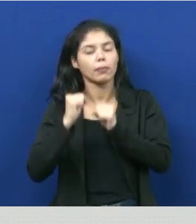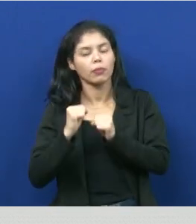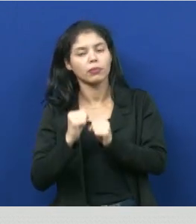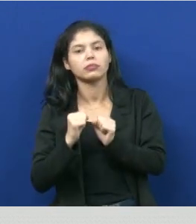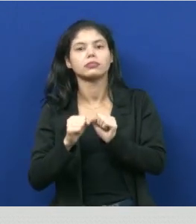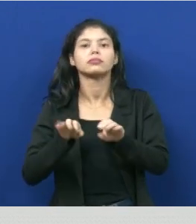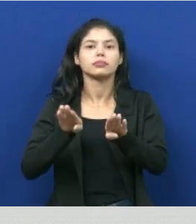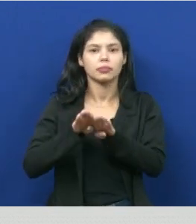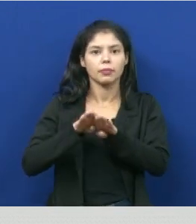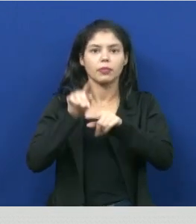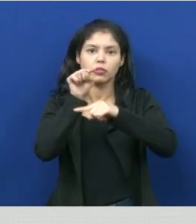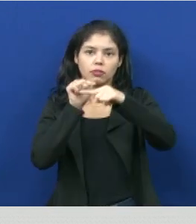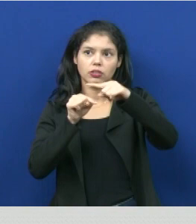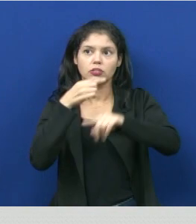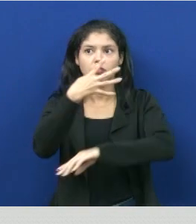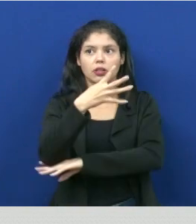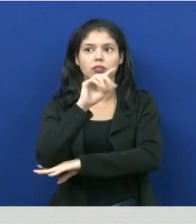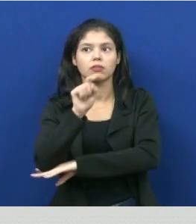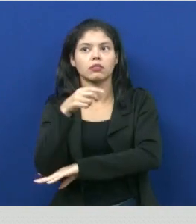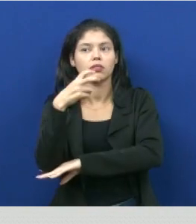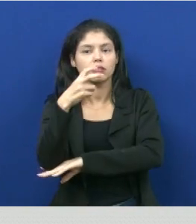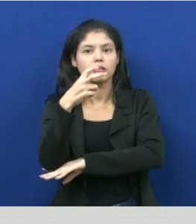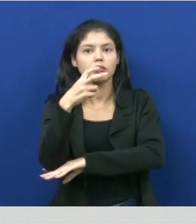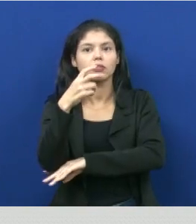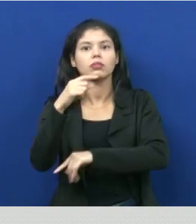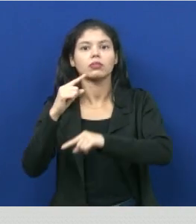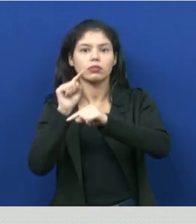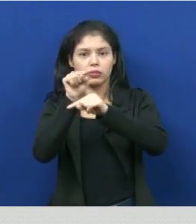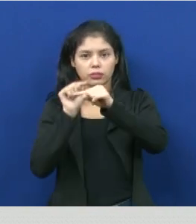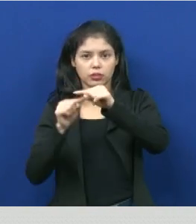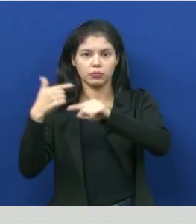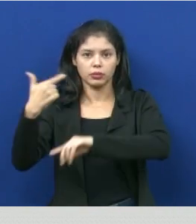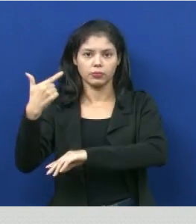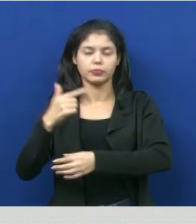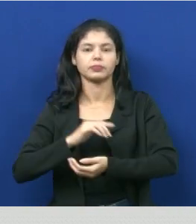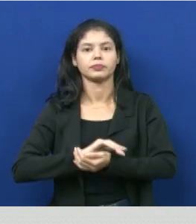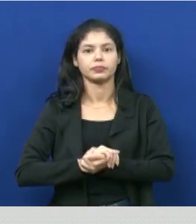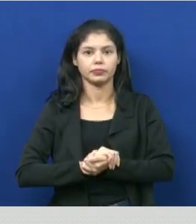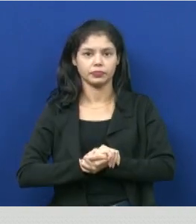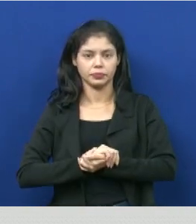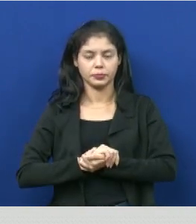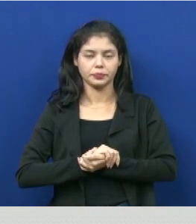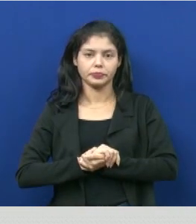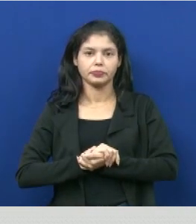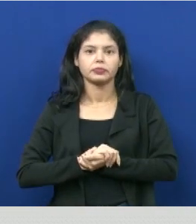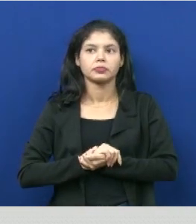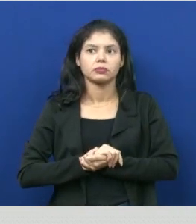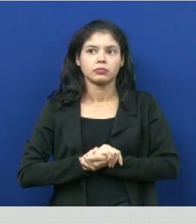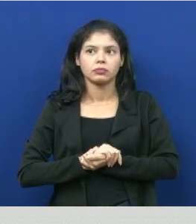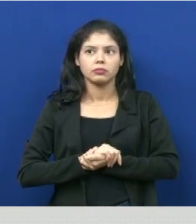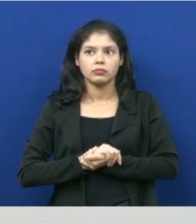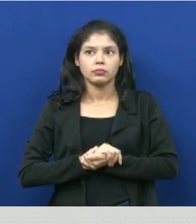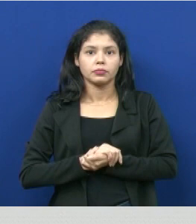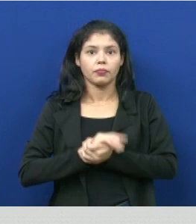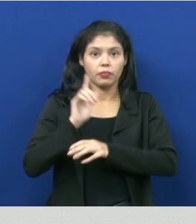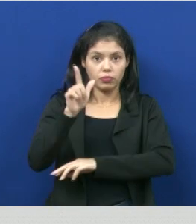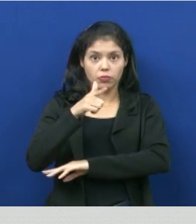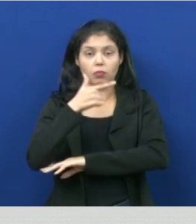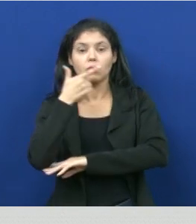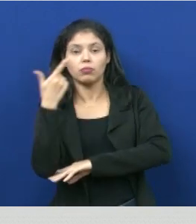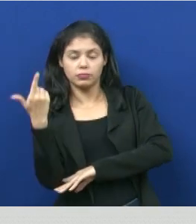como a divisão de 4,5 sobre 2, ou, no caso, dividido para 2.